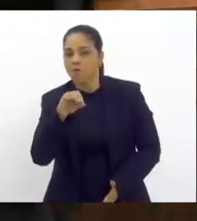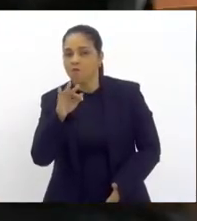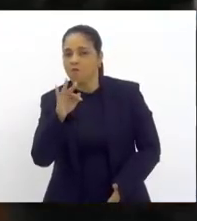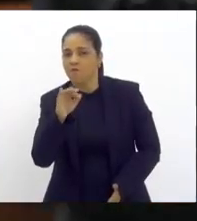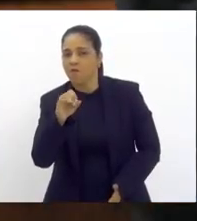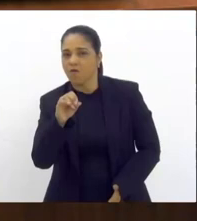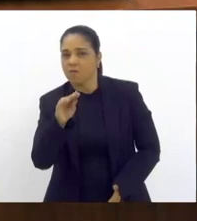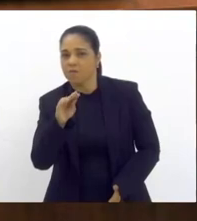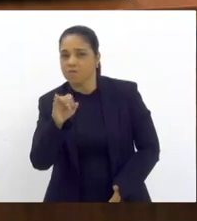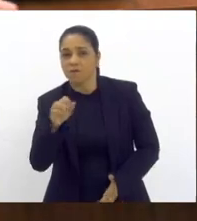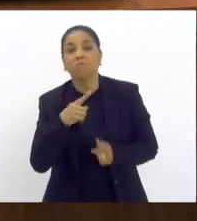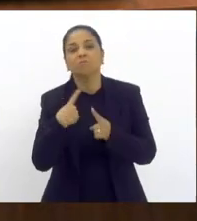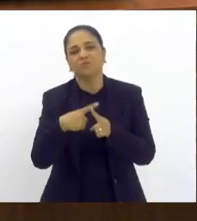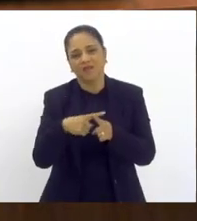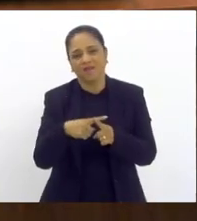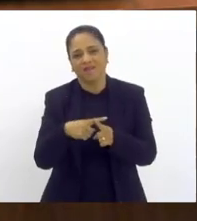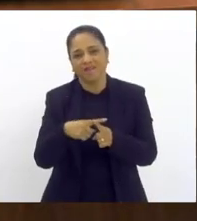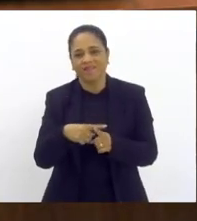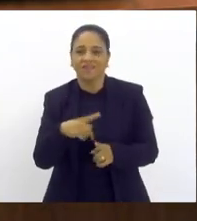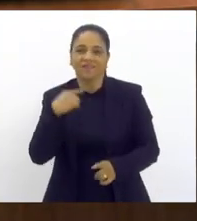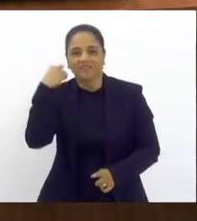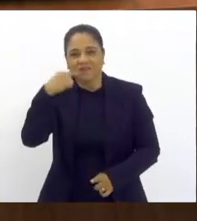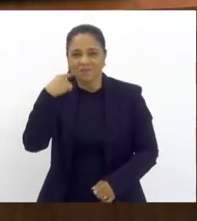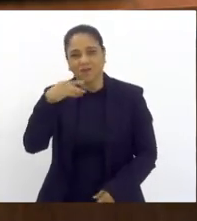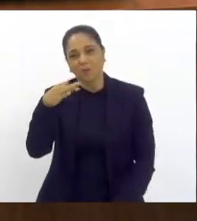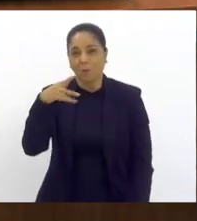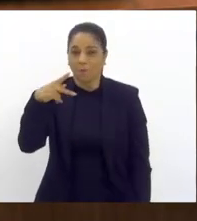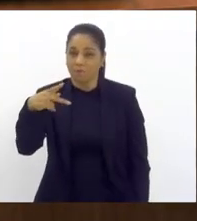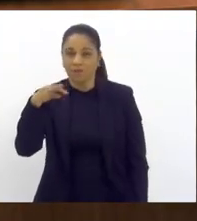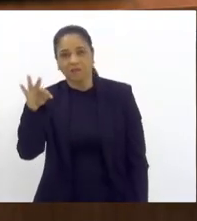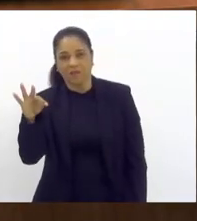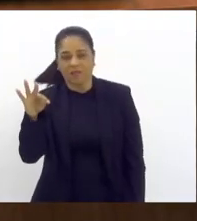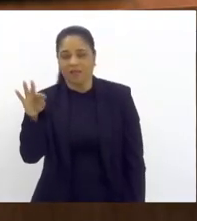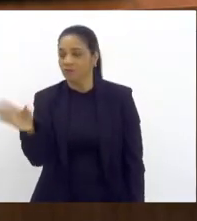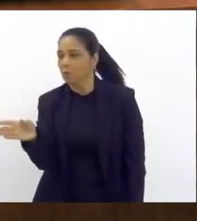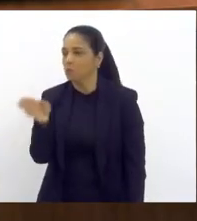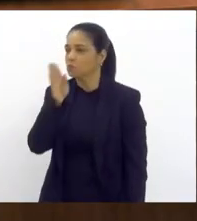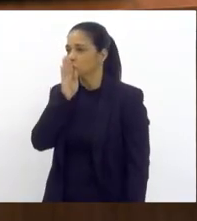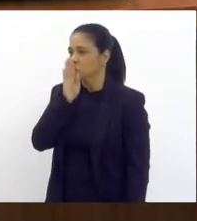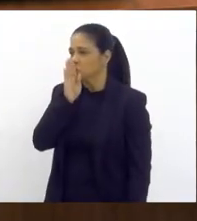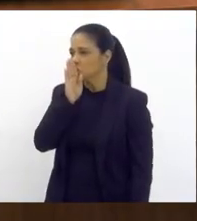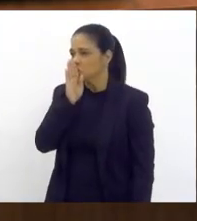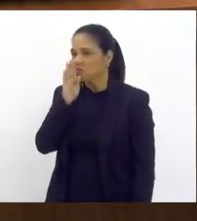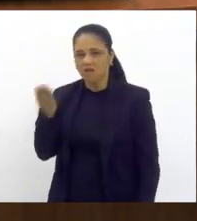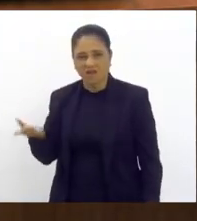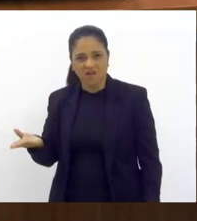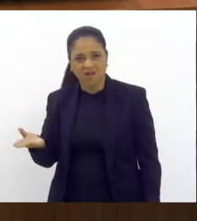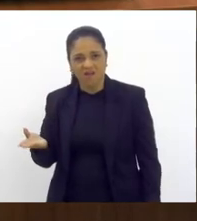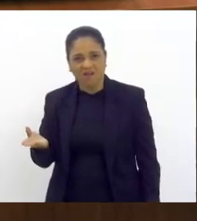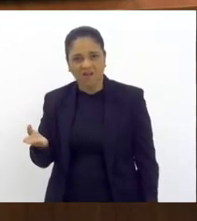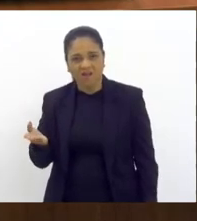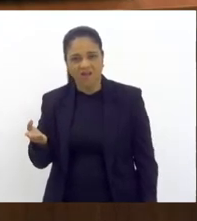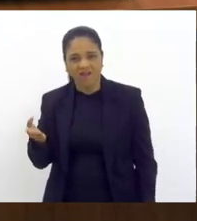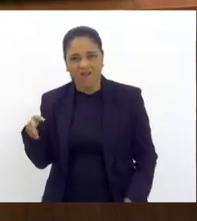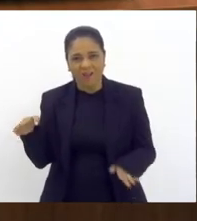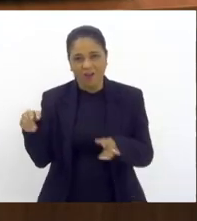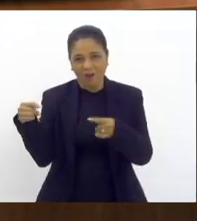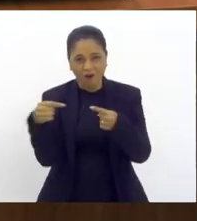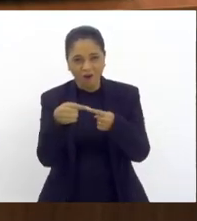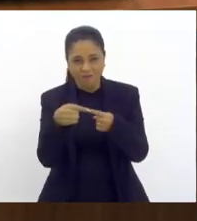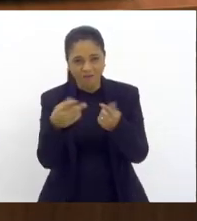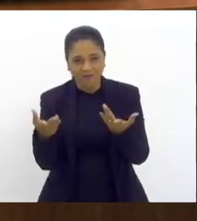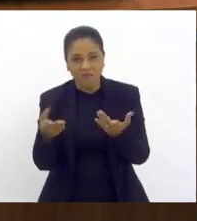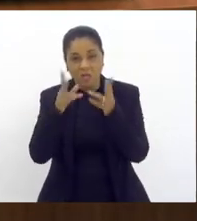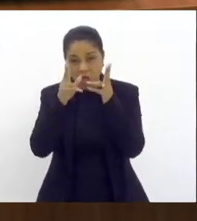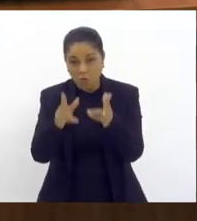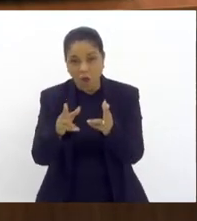do PT. Então, todo mundo se calou. O silêncio é complacente. É o mesmo silêncio quando um avô dentro da Maré,